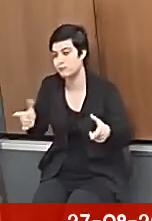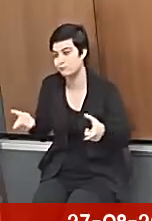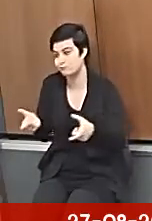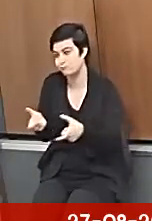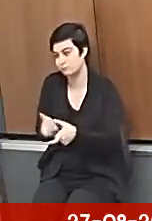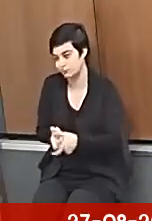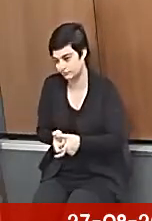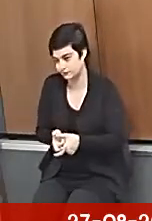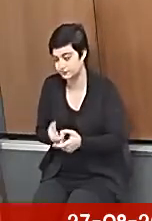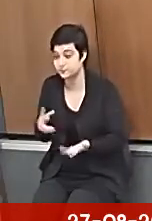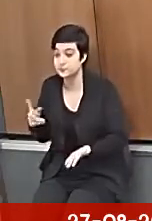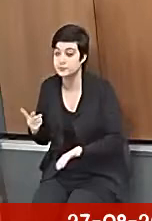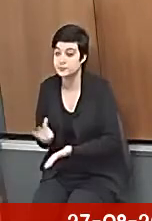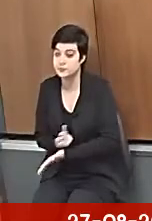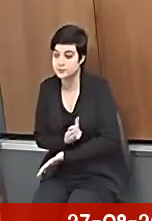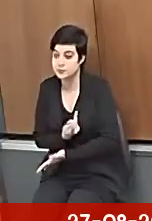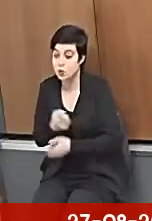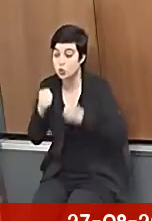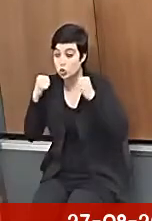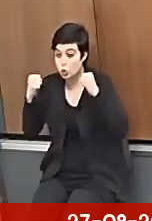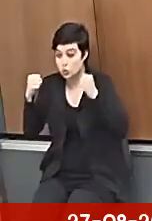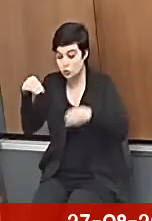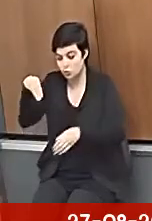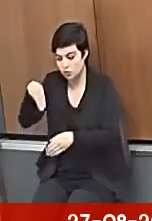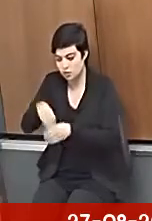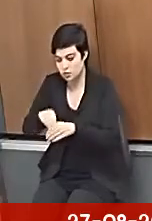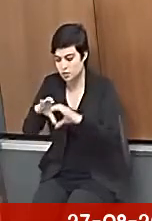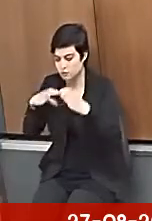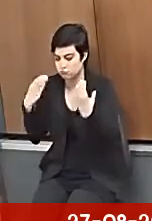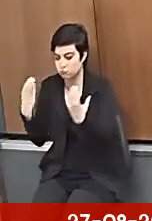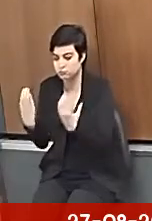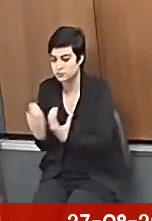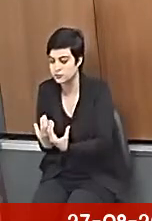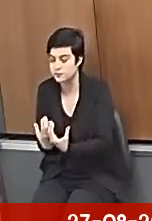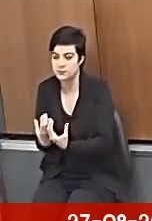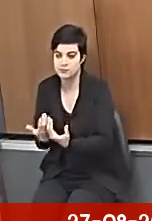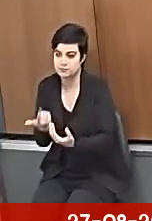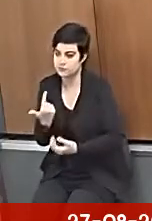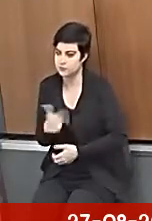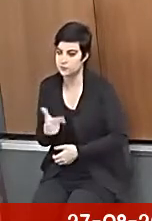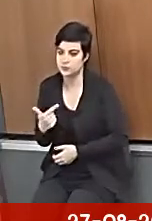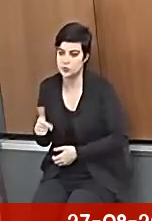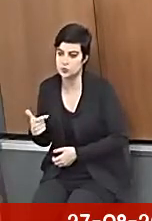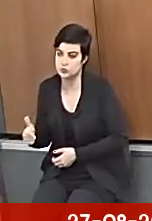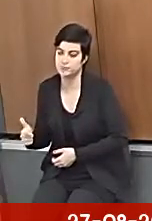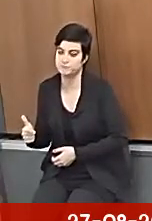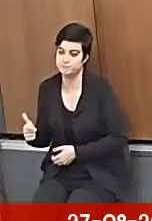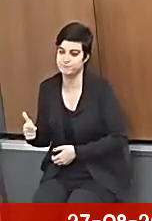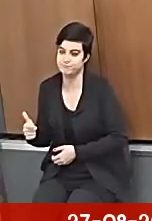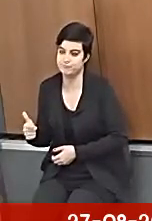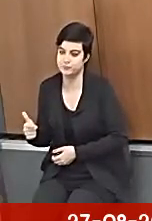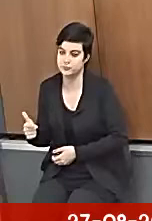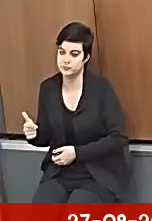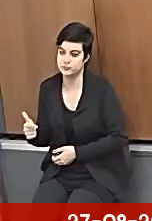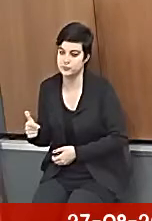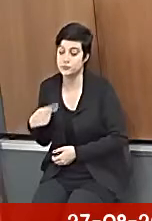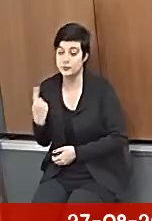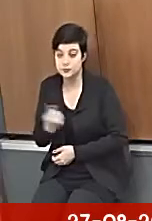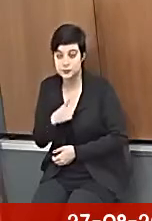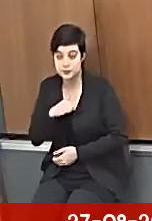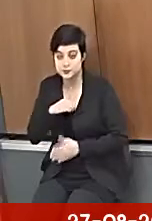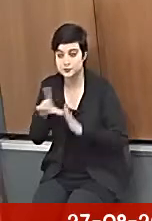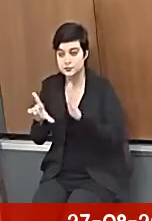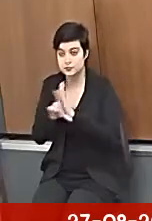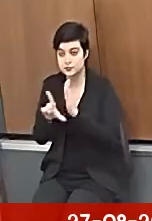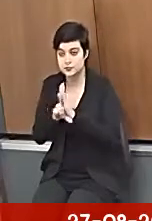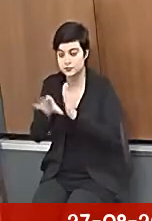isso a gente não sabe tratar o nosso torcedor como ele deve ser tratado como um consumidor ea gente tem uma lei específica uma lei